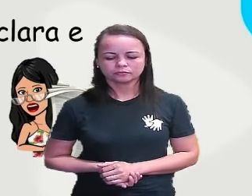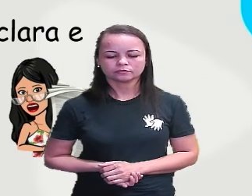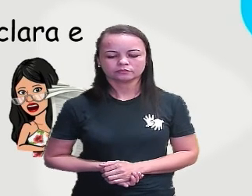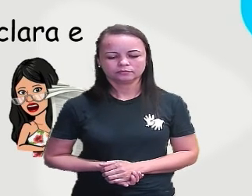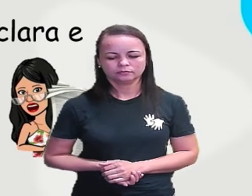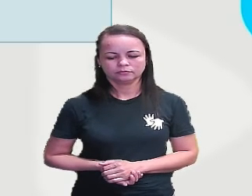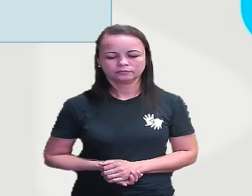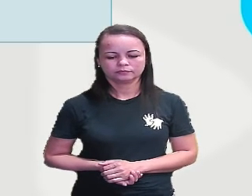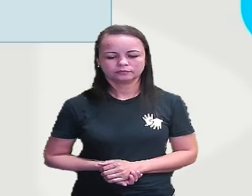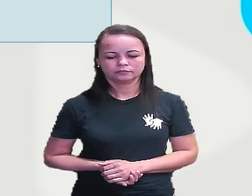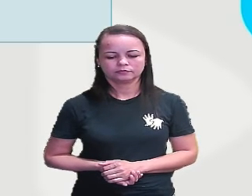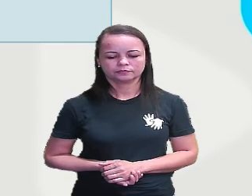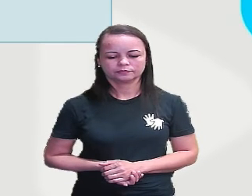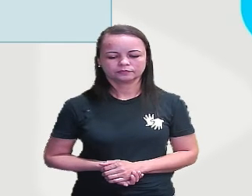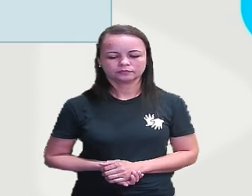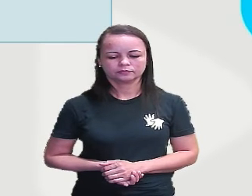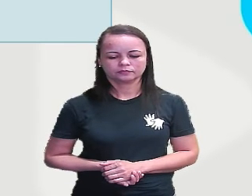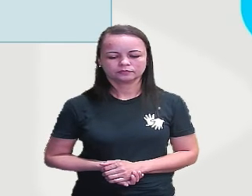Justamente.